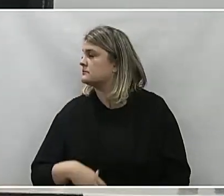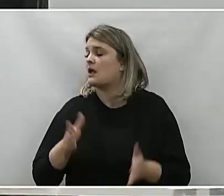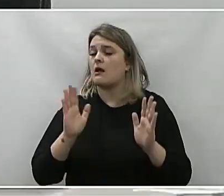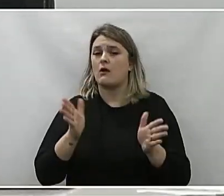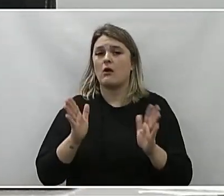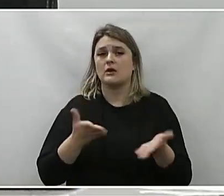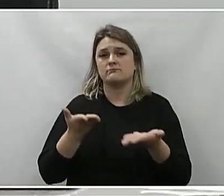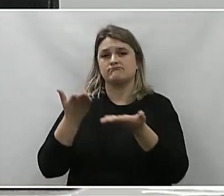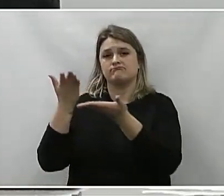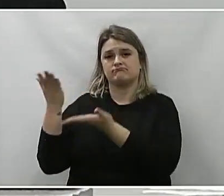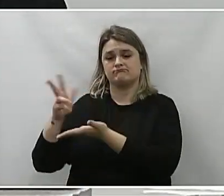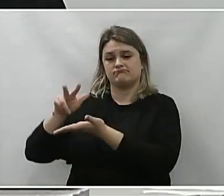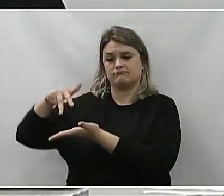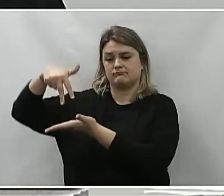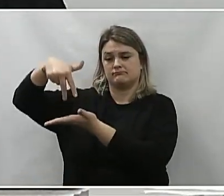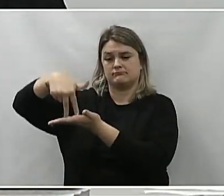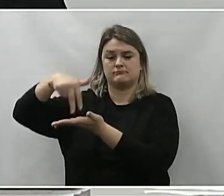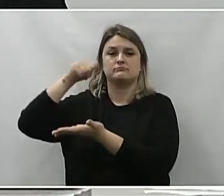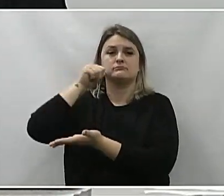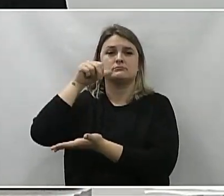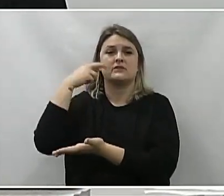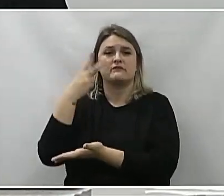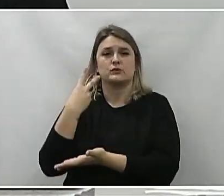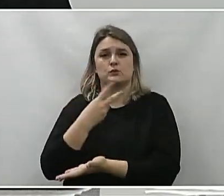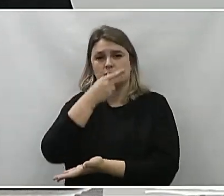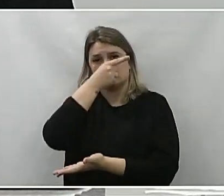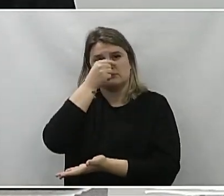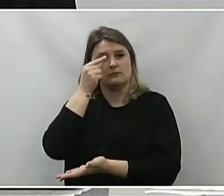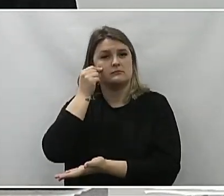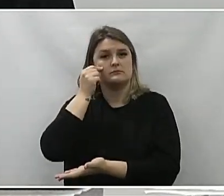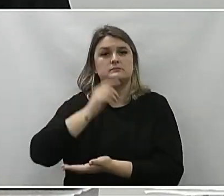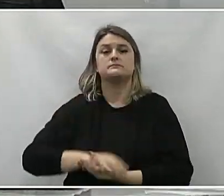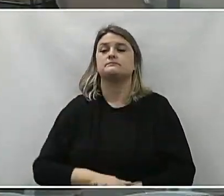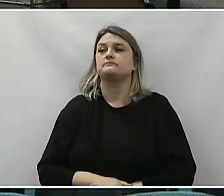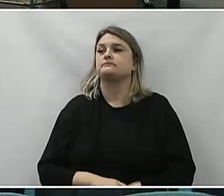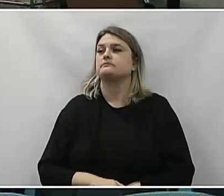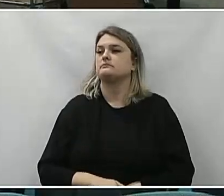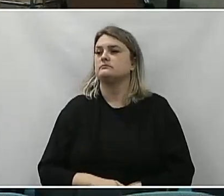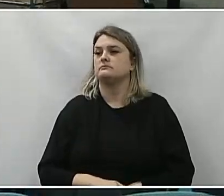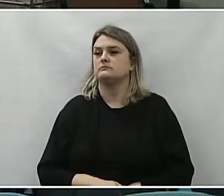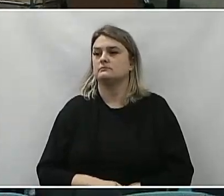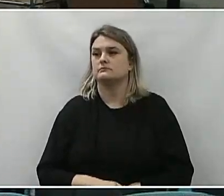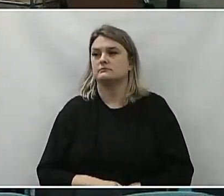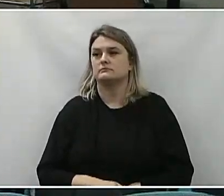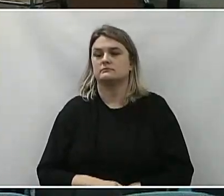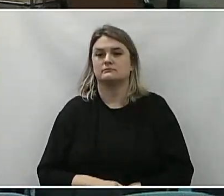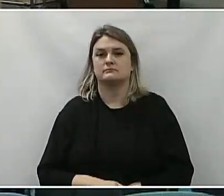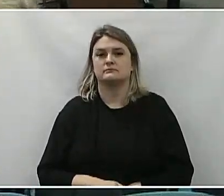nesse momento conselho a tribuna a nobre vereadora a Land Rover